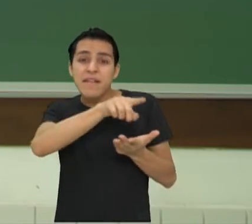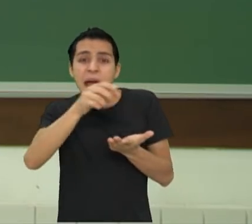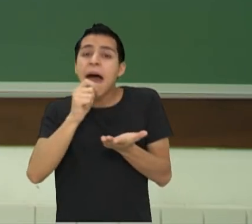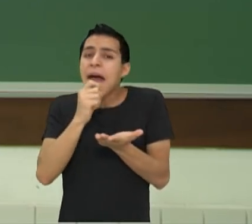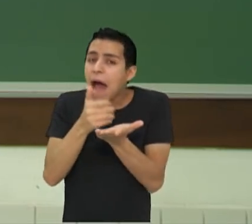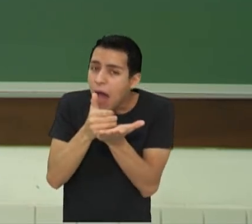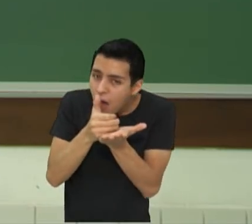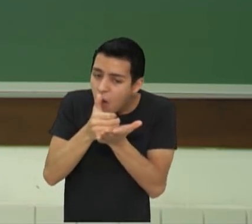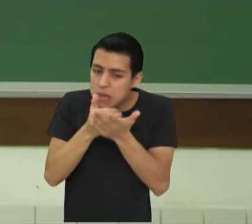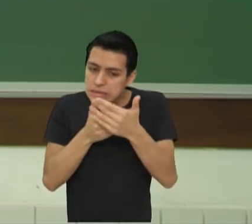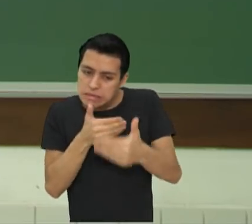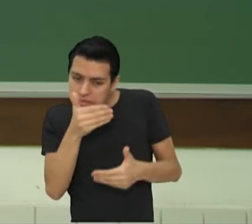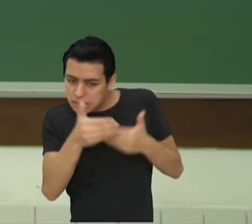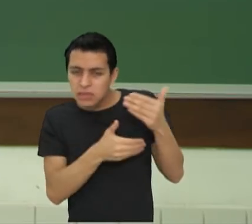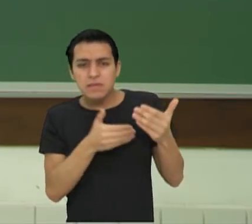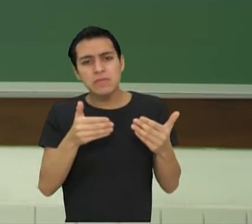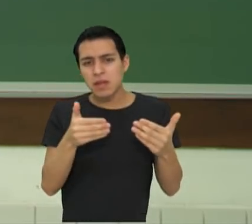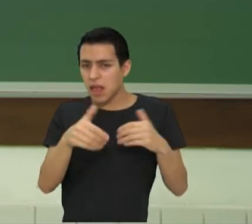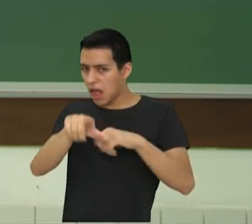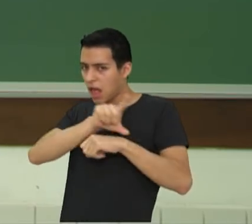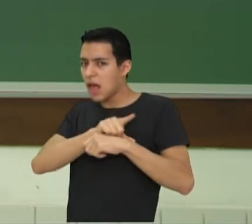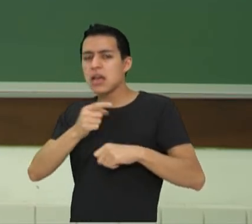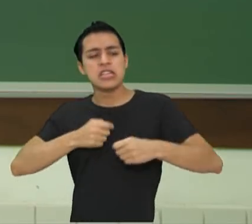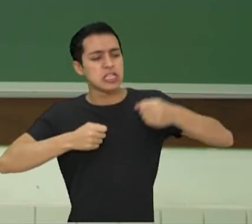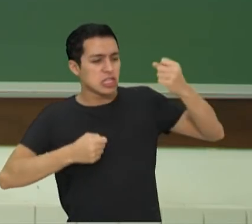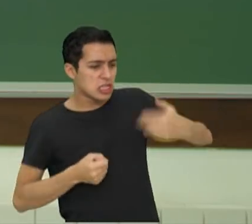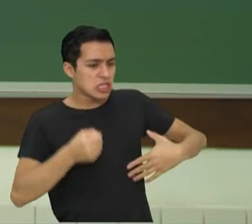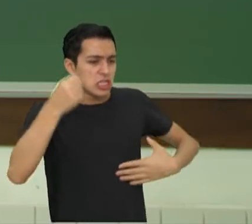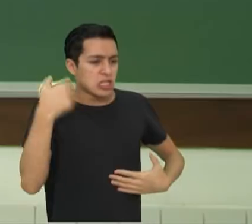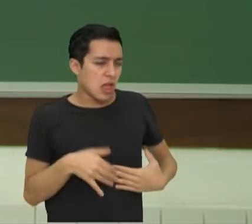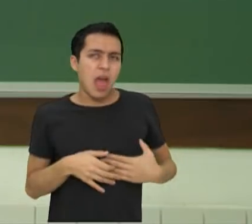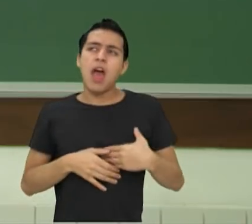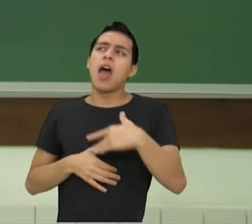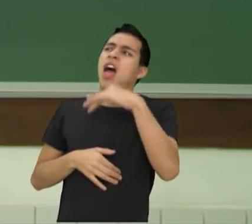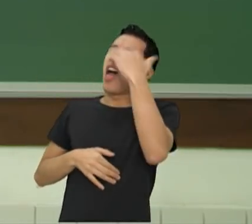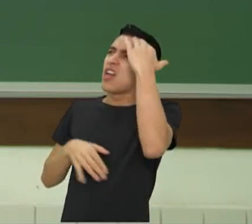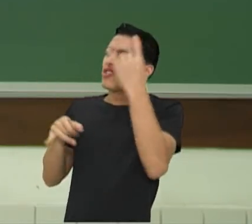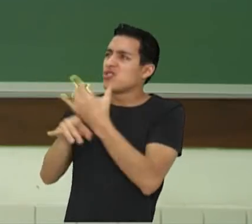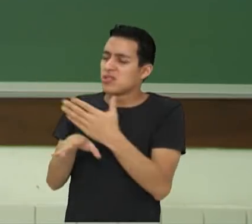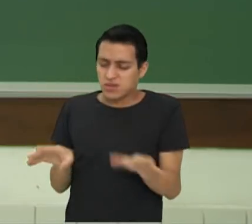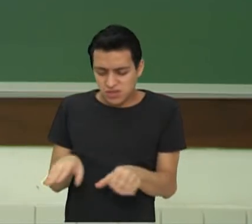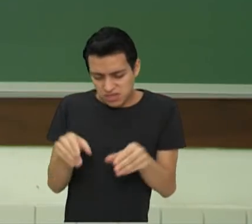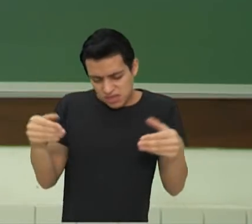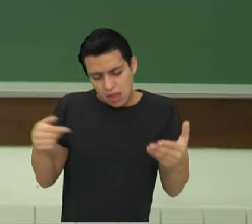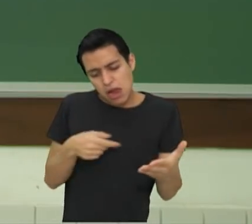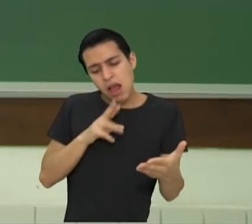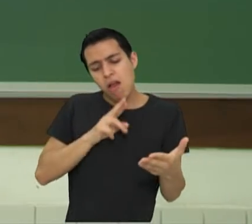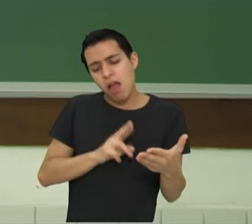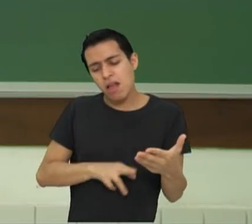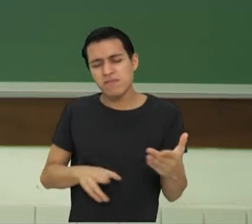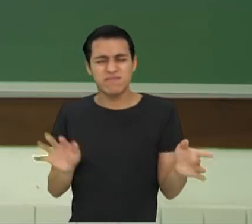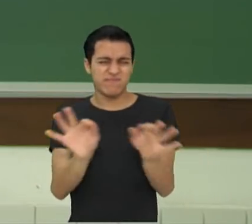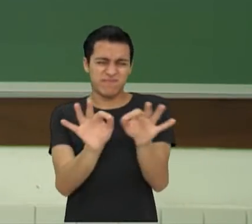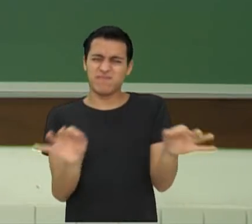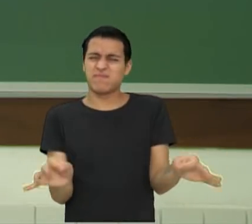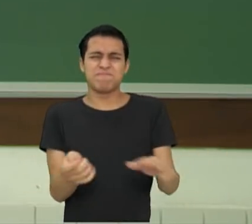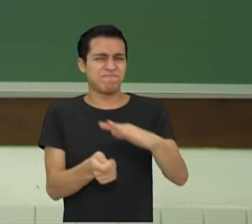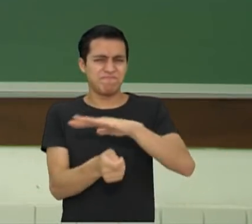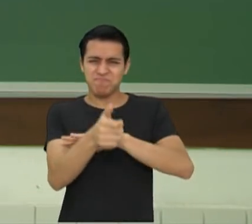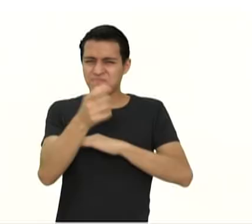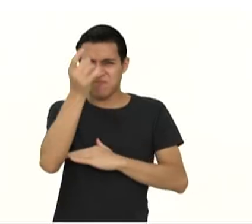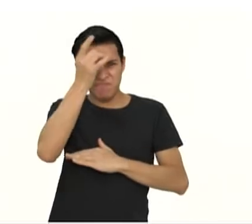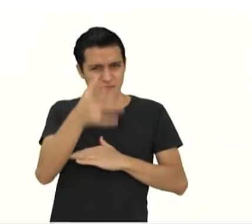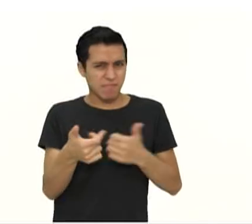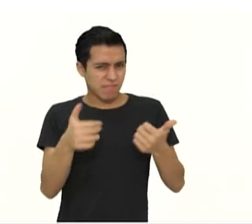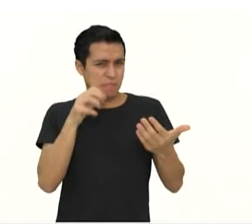a aprender o xadrez, com o que a gente conversou nos slides passados aqui, você vai fazer isso aí muito, muito simples e fácil e